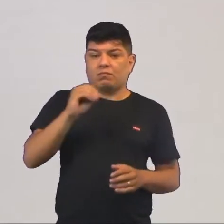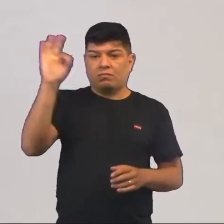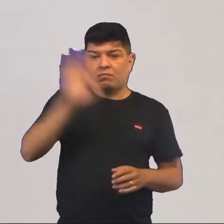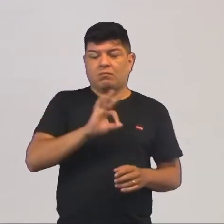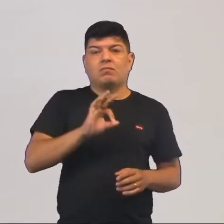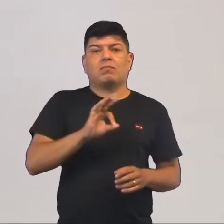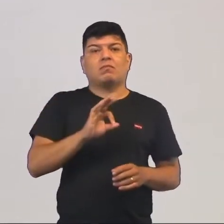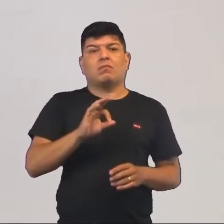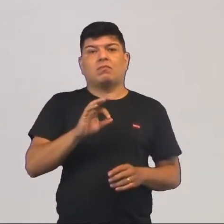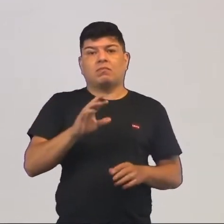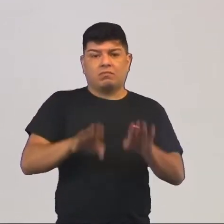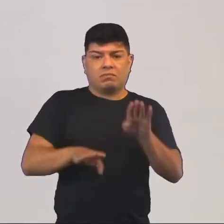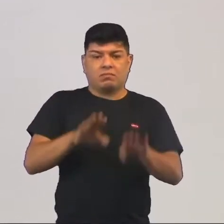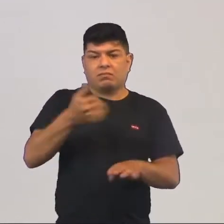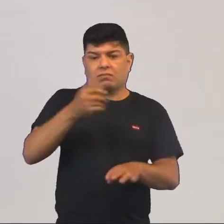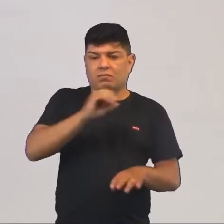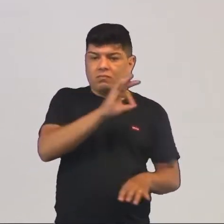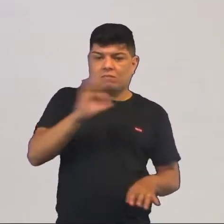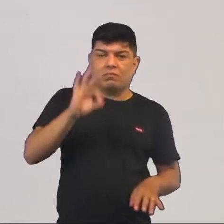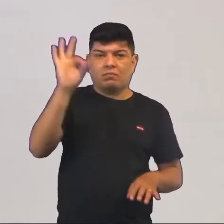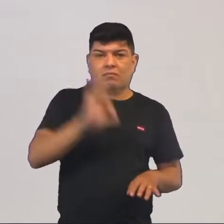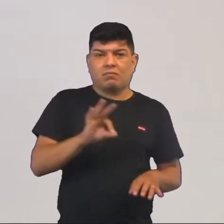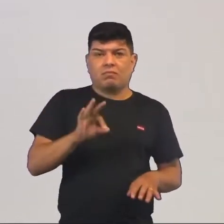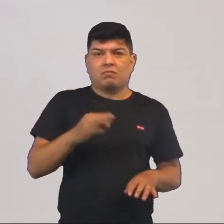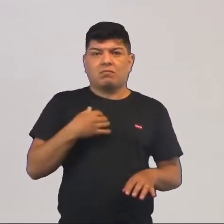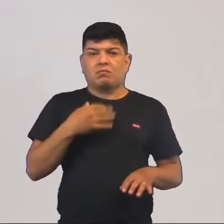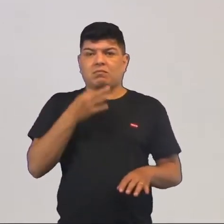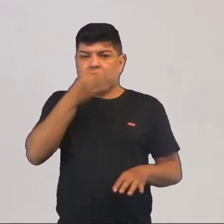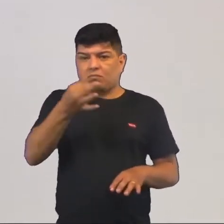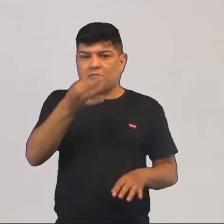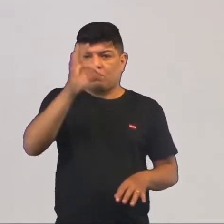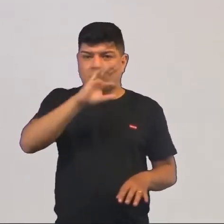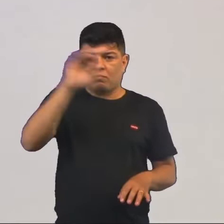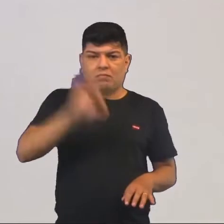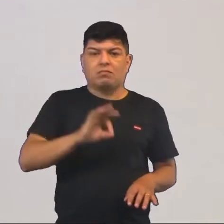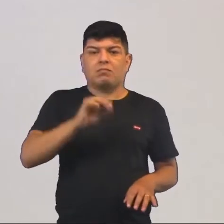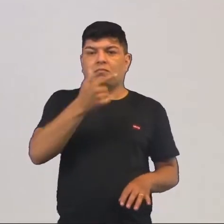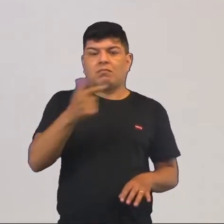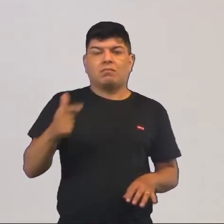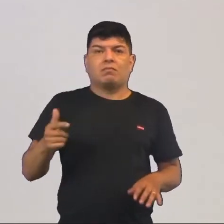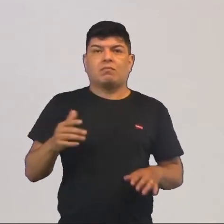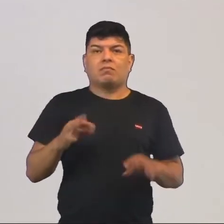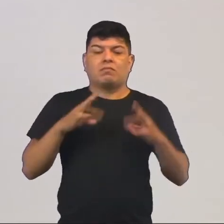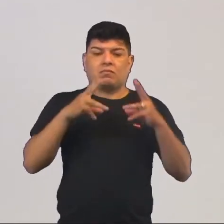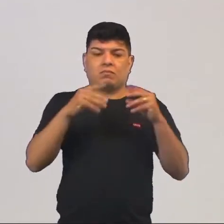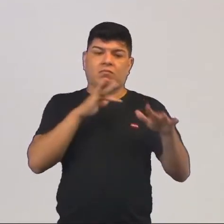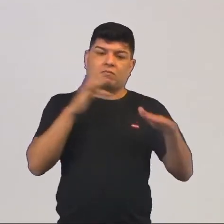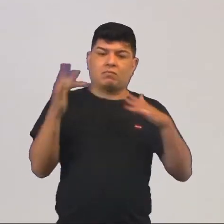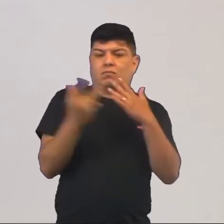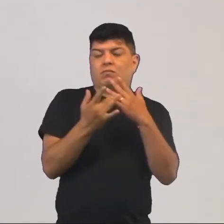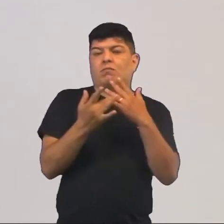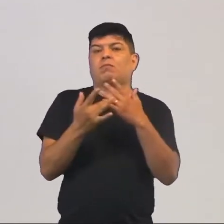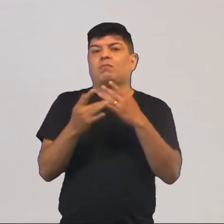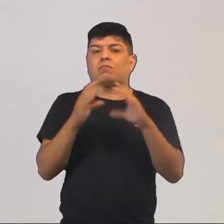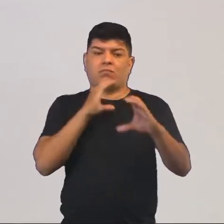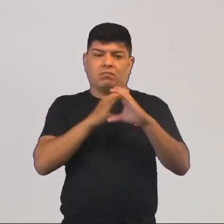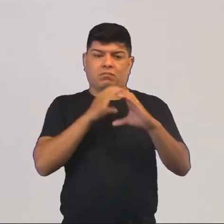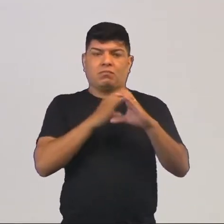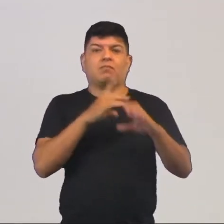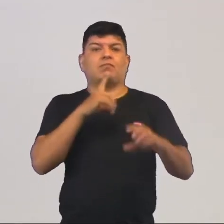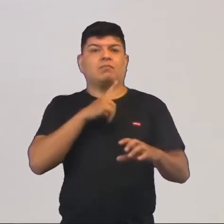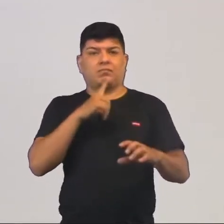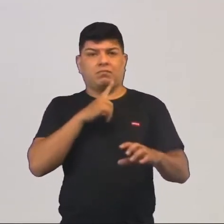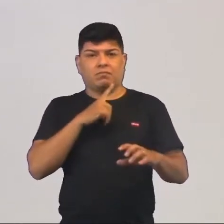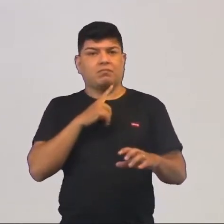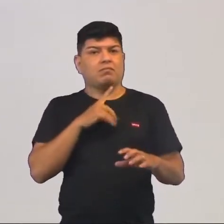neutra, 100% equilibrada, 100% imparcial. Toda mídia, todo veículo de comunicação